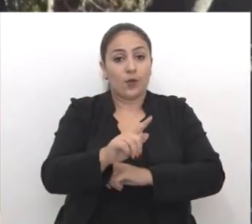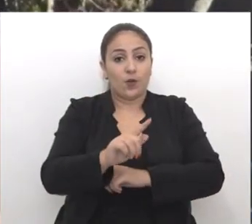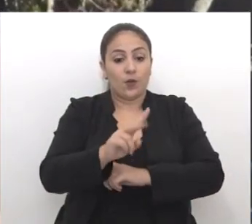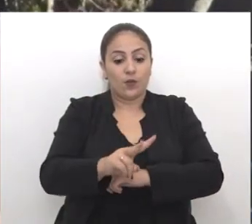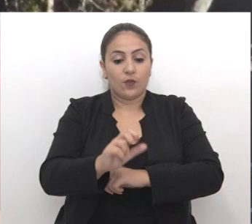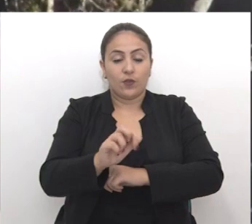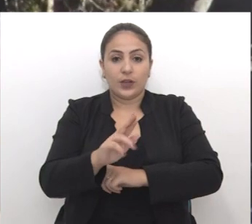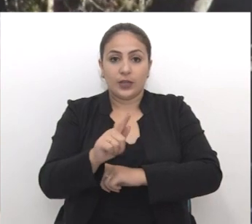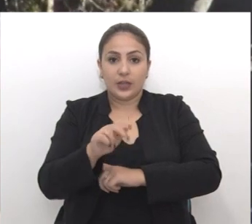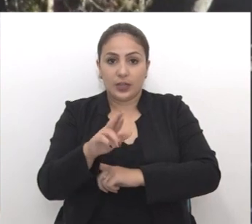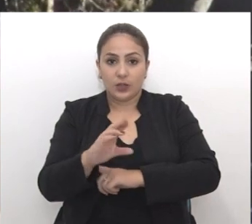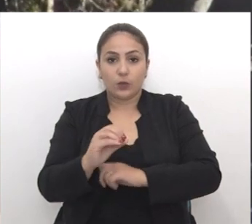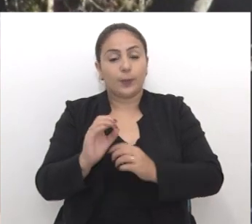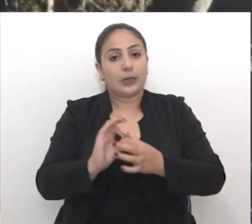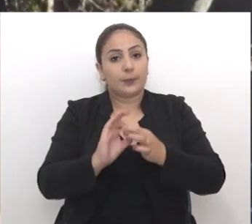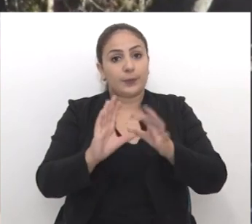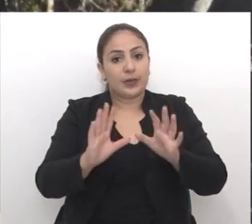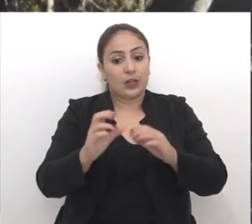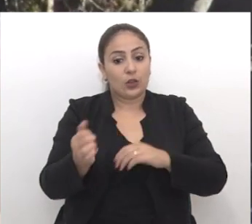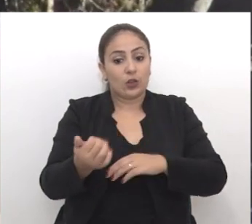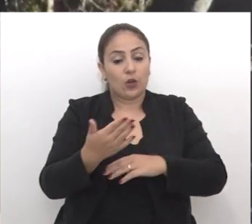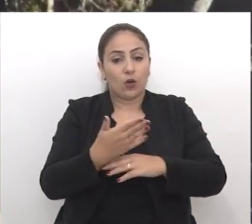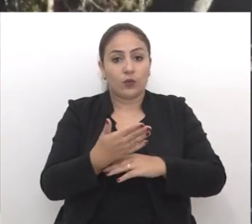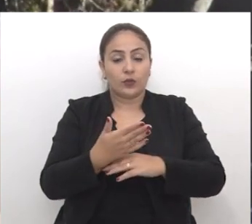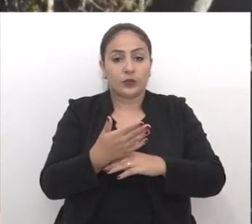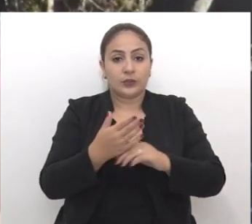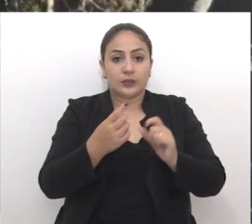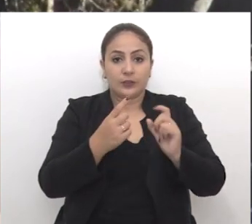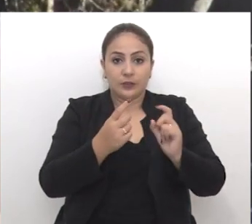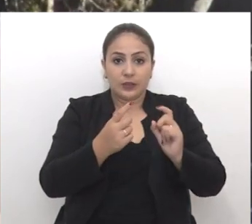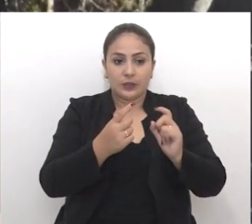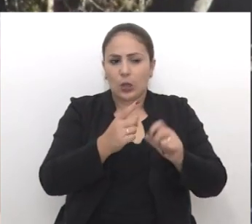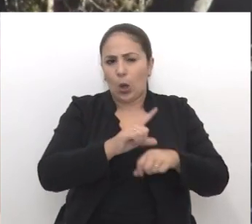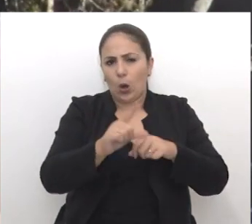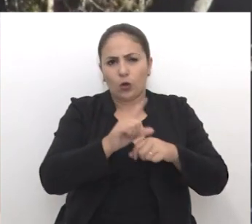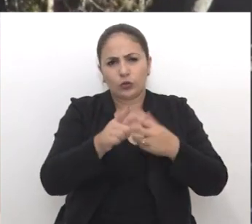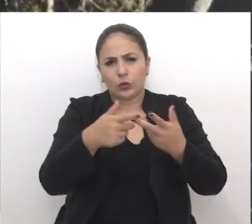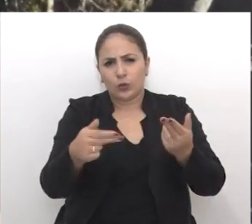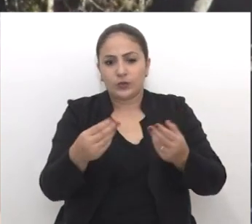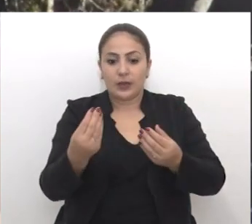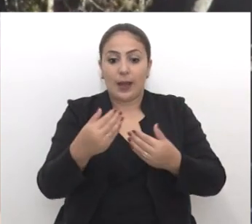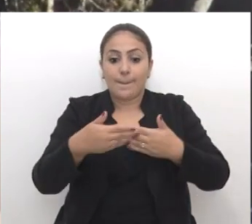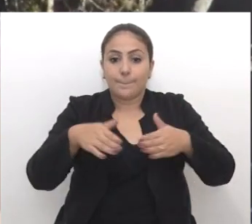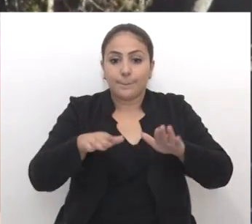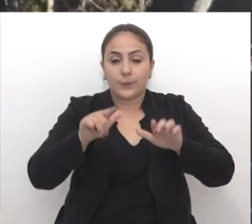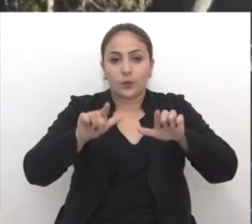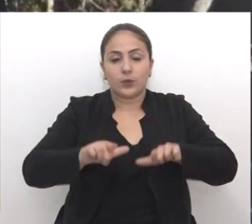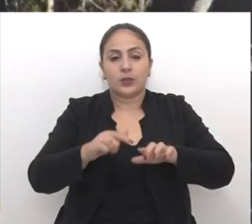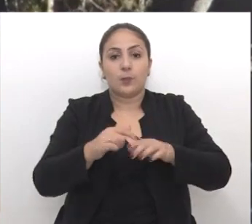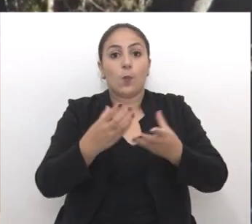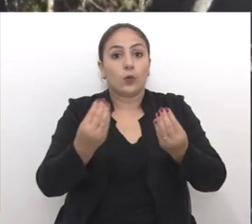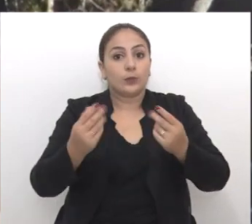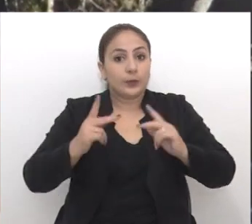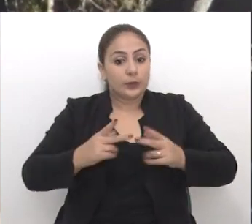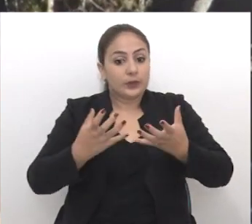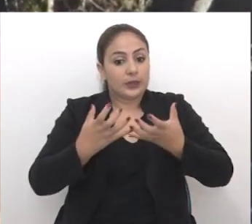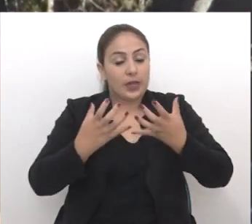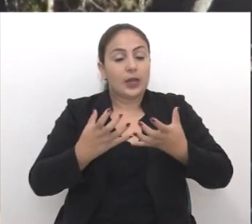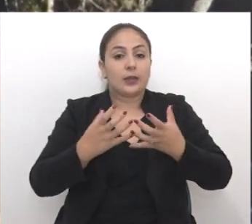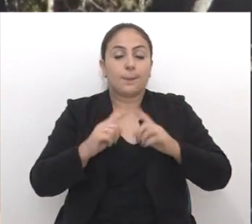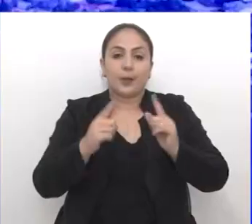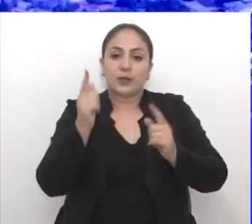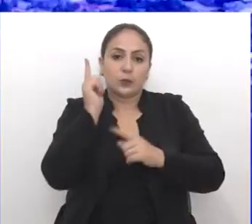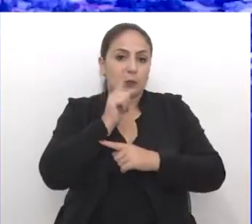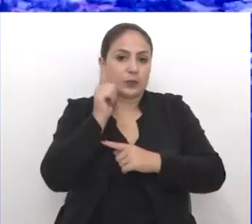ser abertos naquele local, já tem muitos empreendedores querendo investir lá e isso não está sendo possível porque o plano diretor